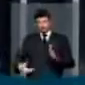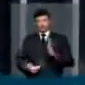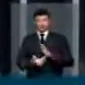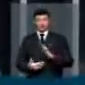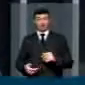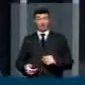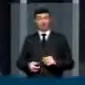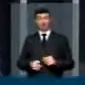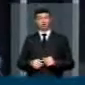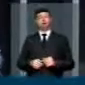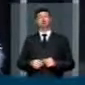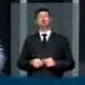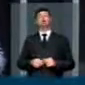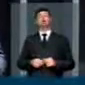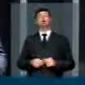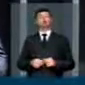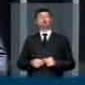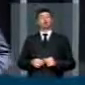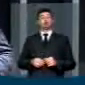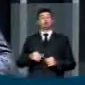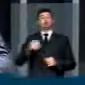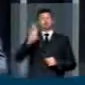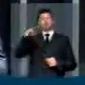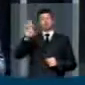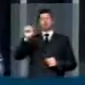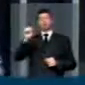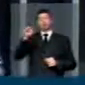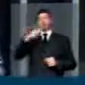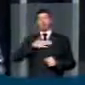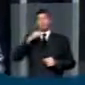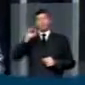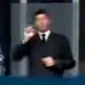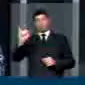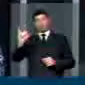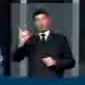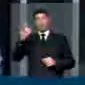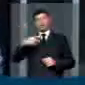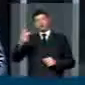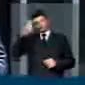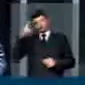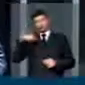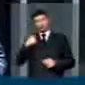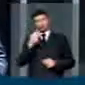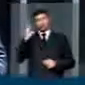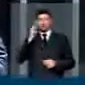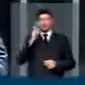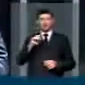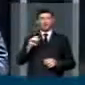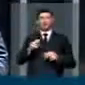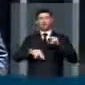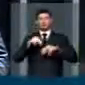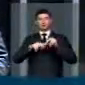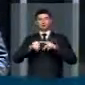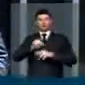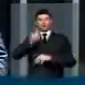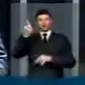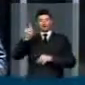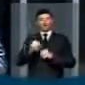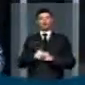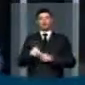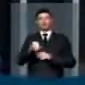casa o Bumba Boi, que é uma referência da nossa cultura, do nosso São João.